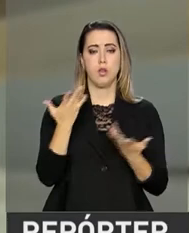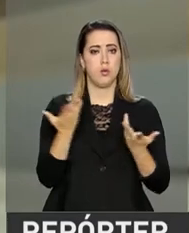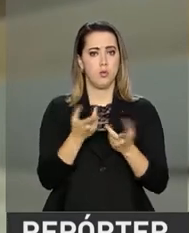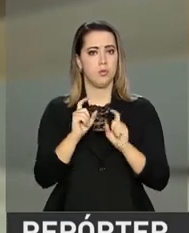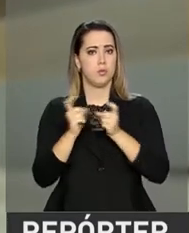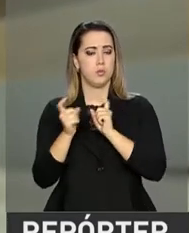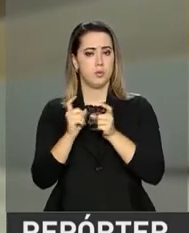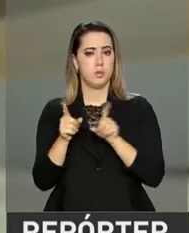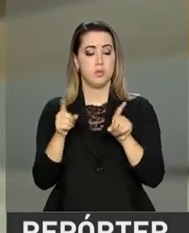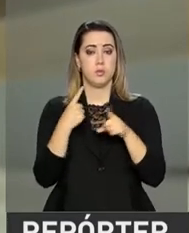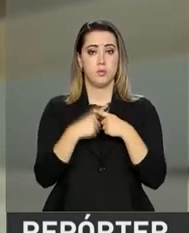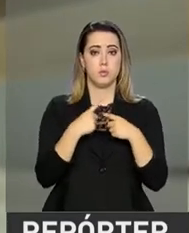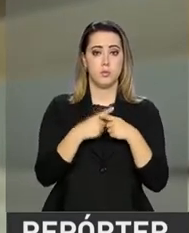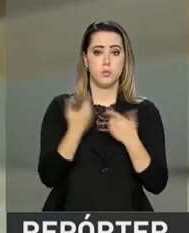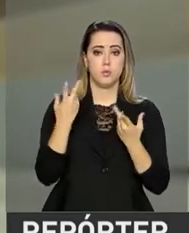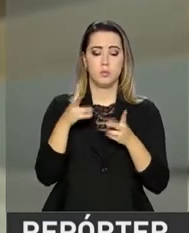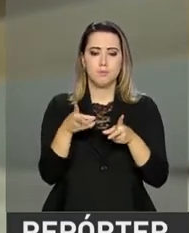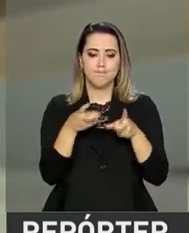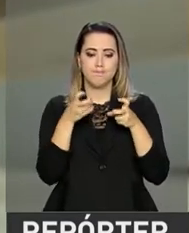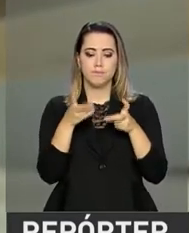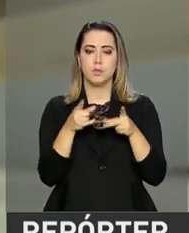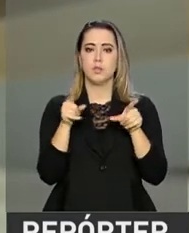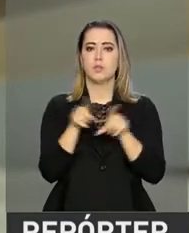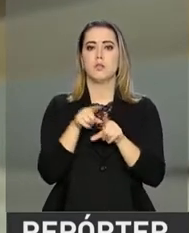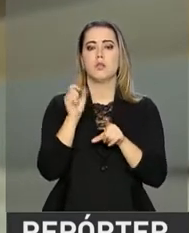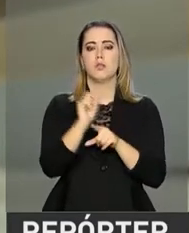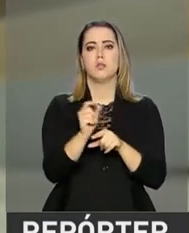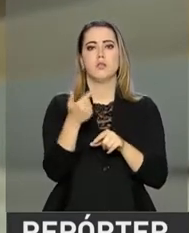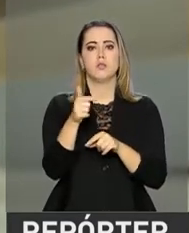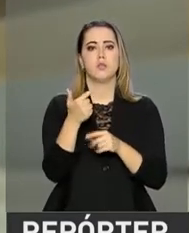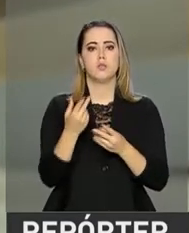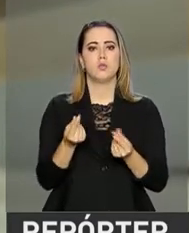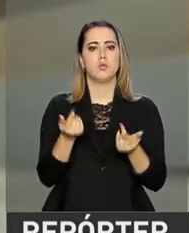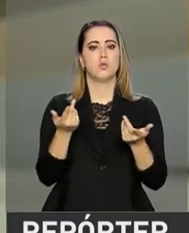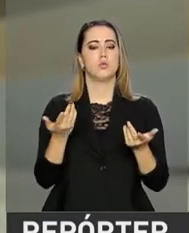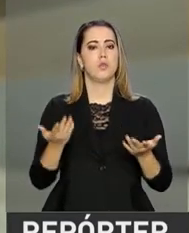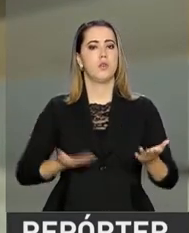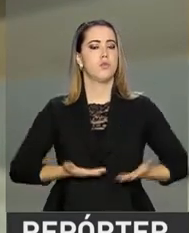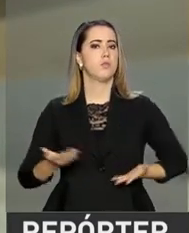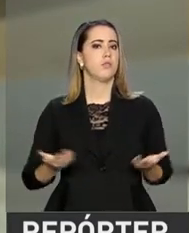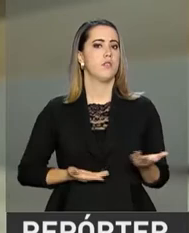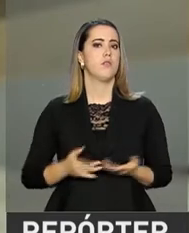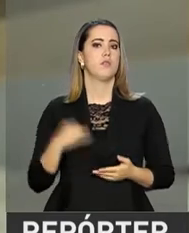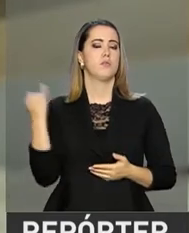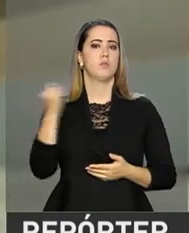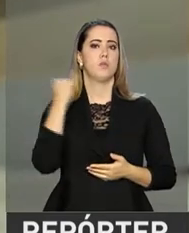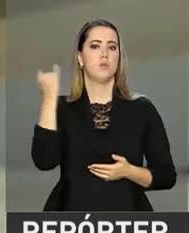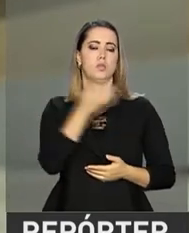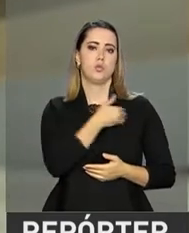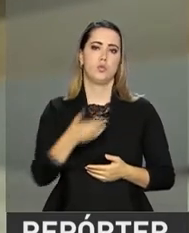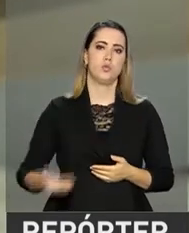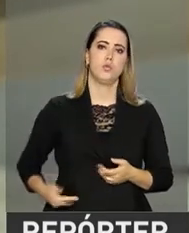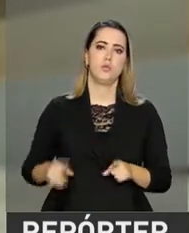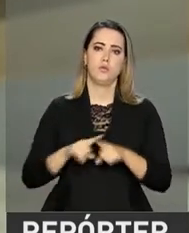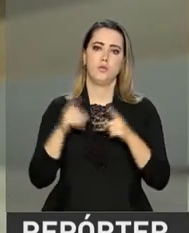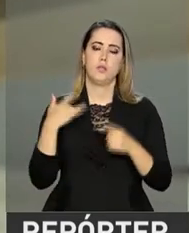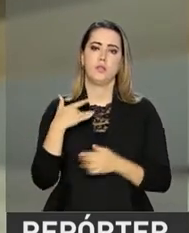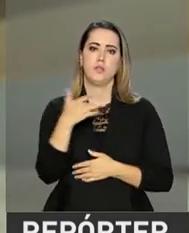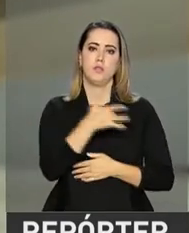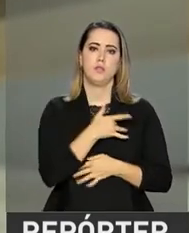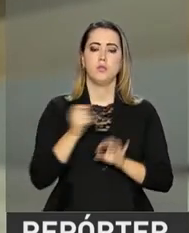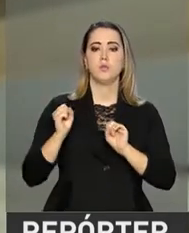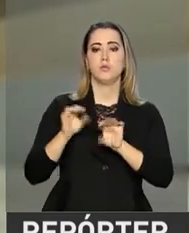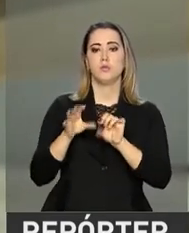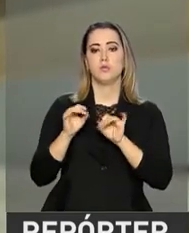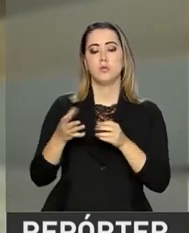deste ano a partir da constatação de que não é um serviço público essencial como saúde educação e segurança